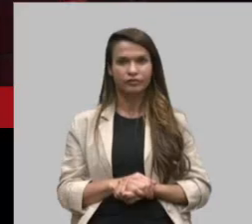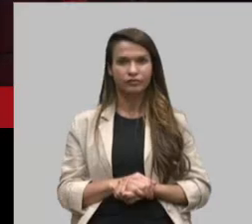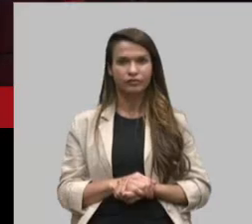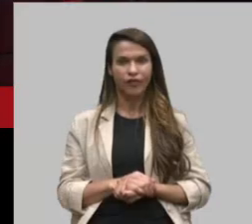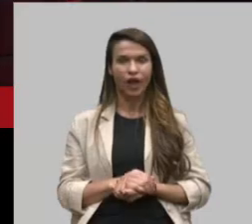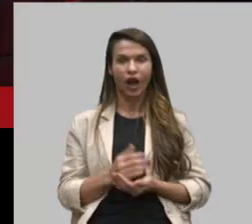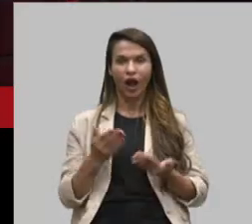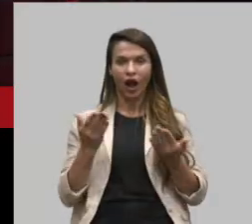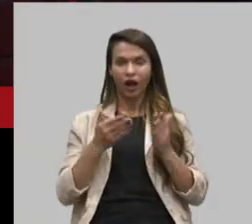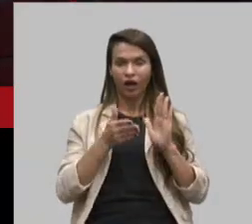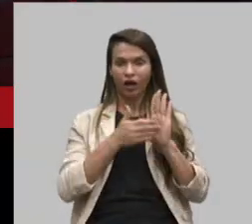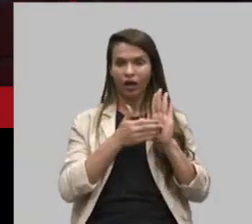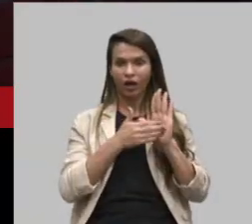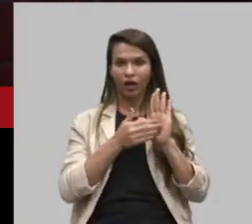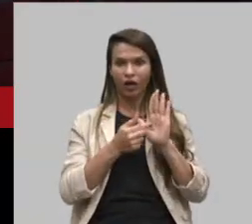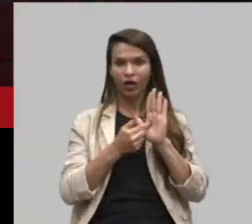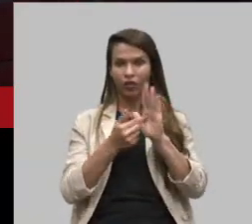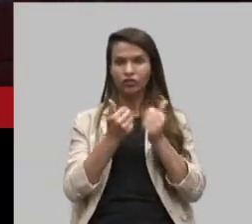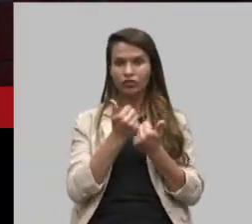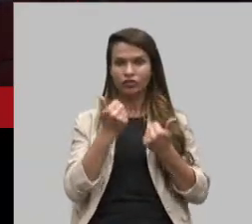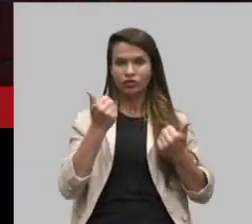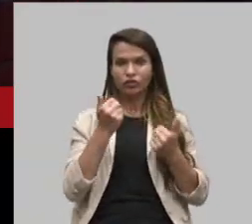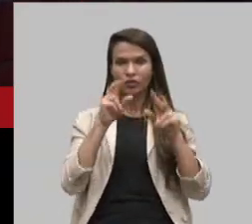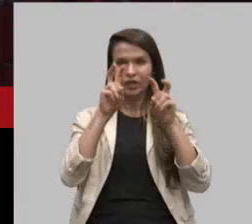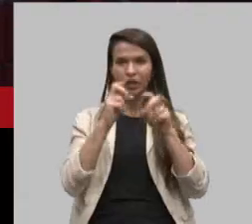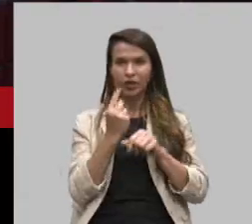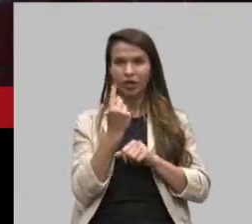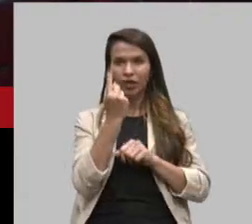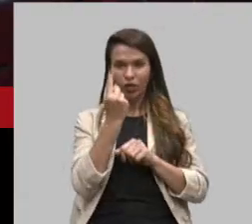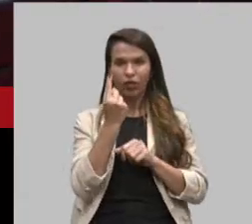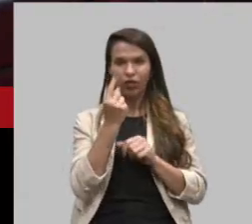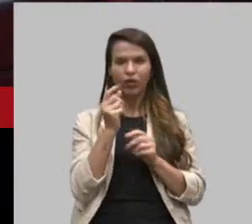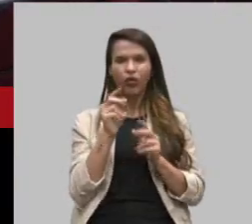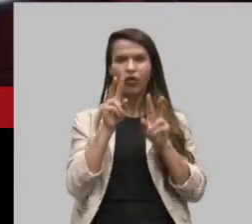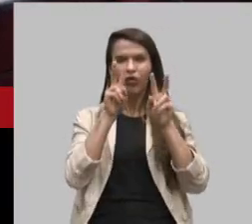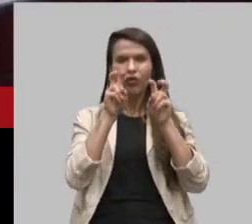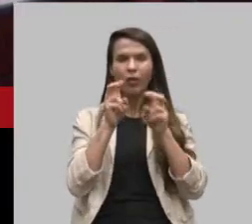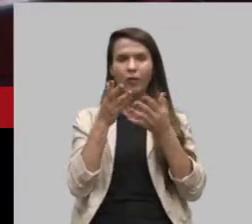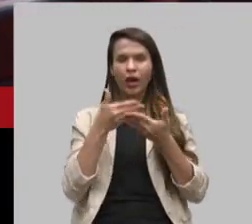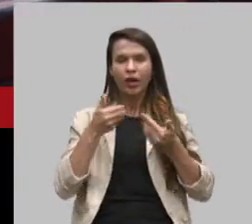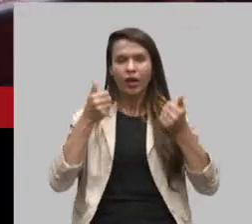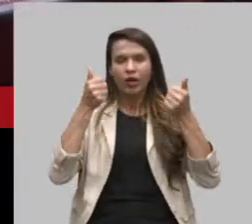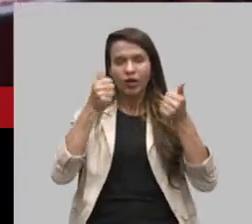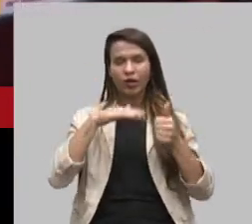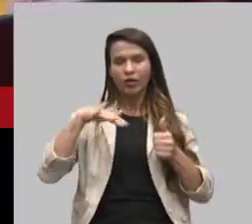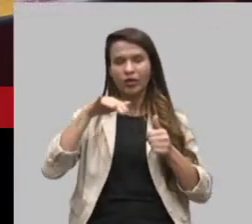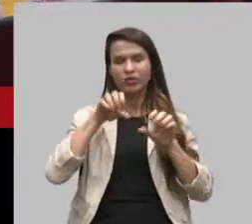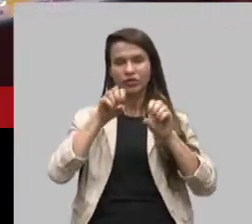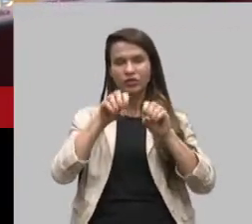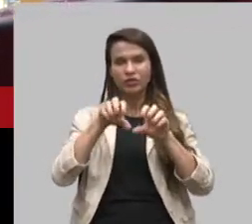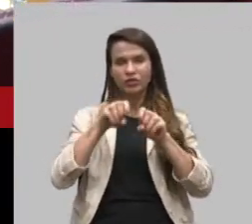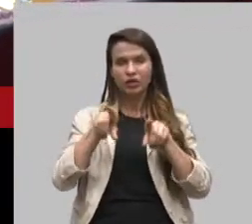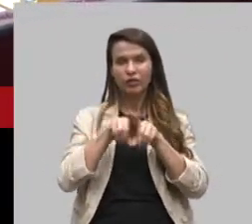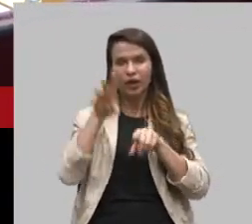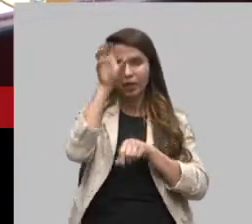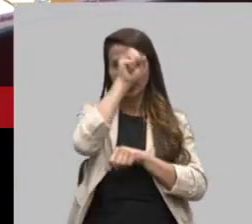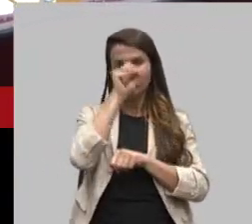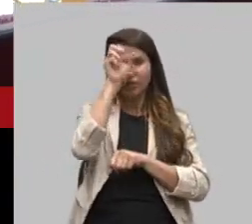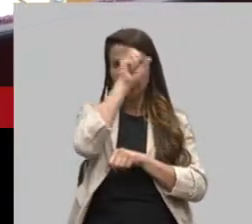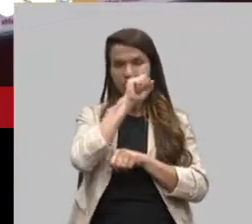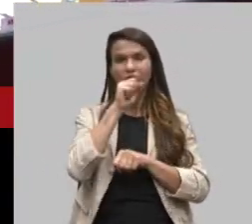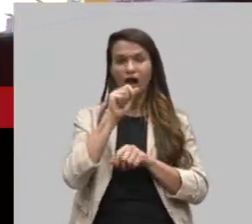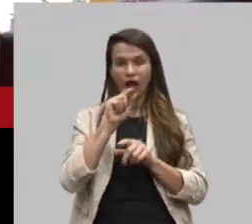apresentadas no subtema um que se trata de melhorias do ambiente de ensino e aprendizagem Elas serão